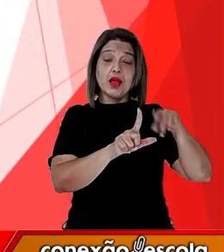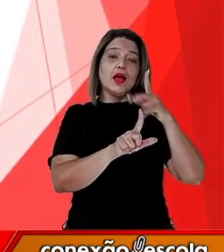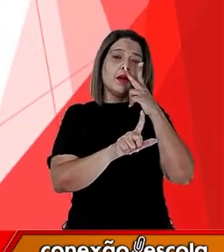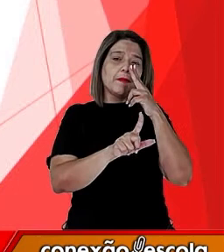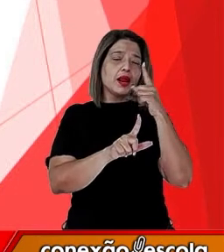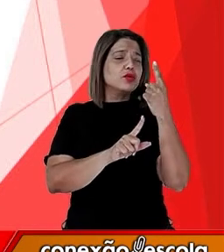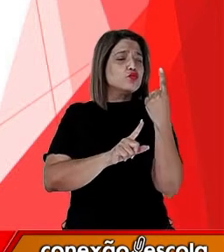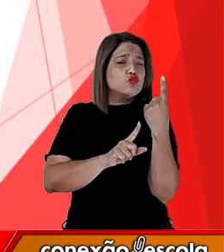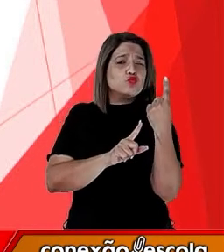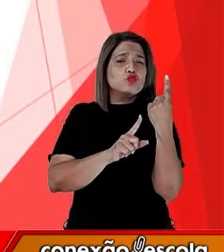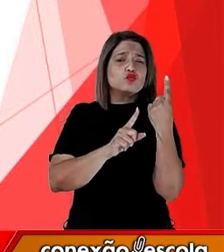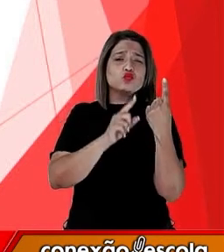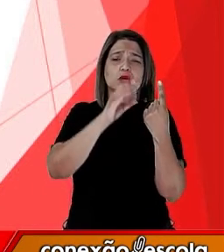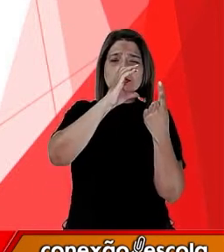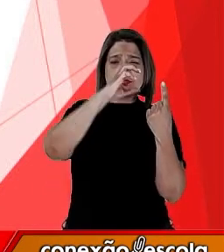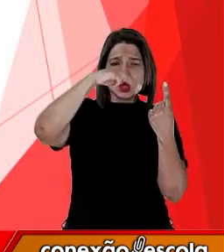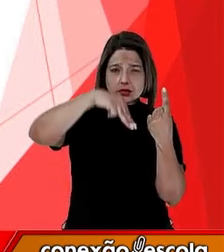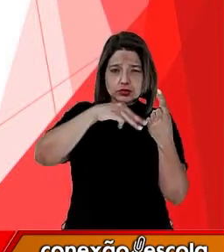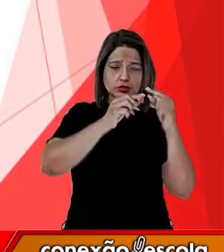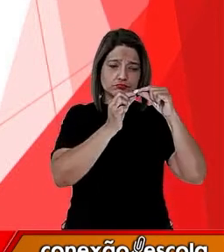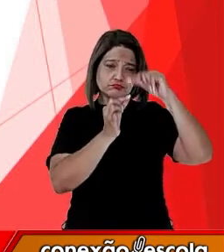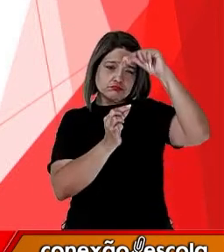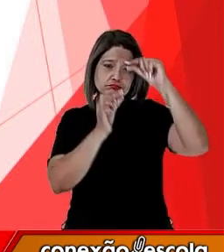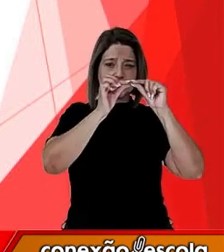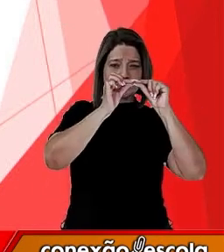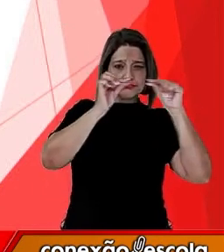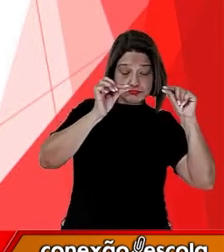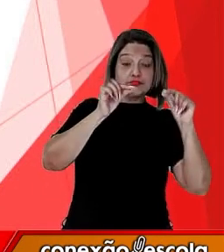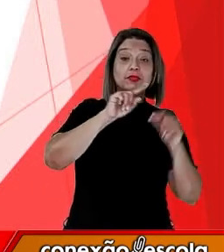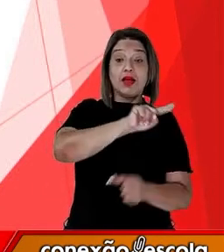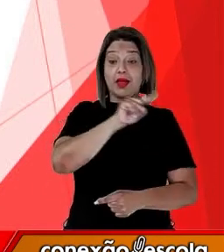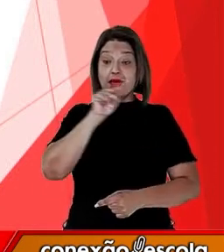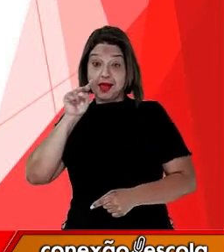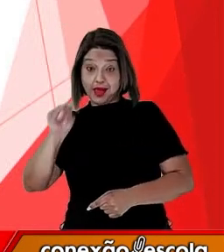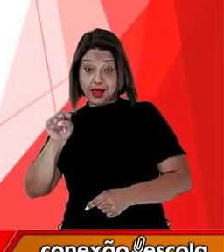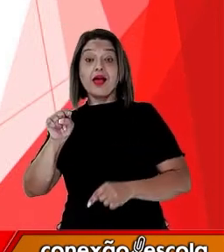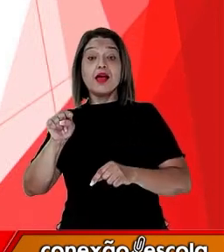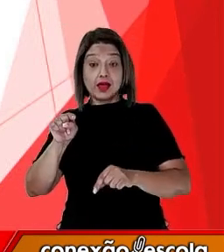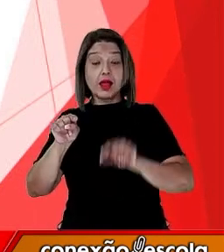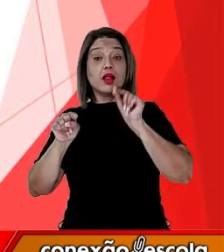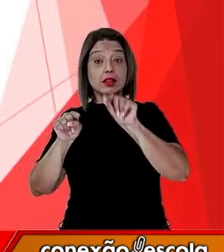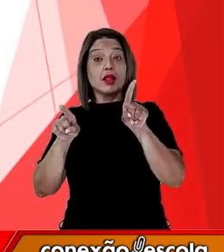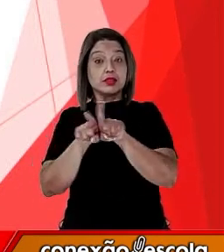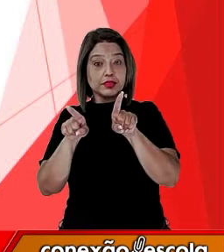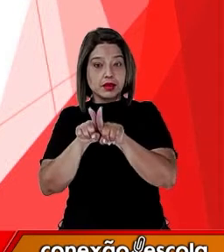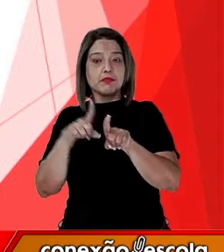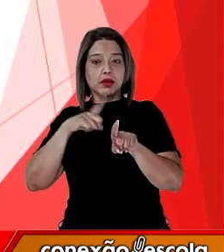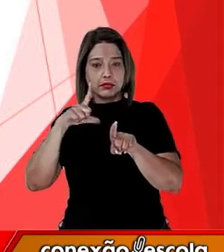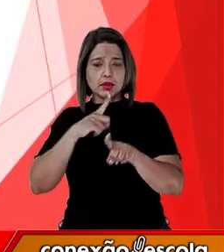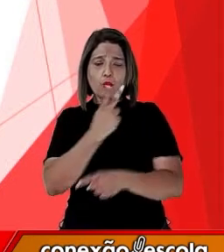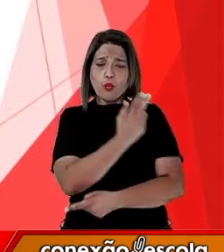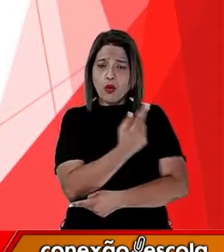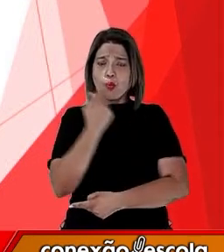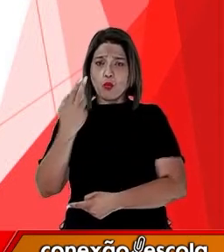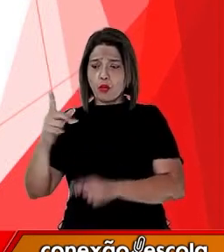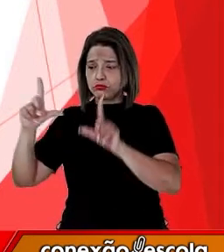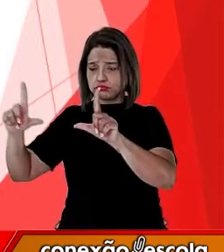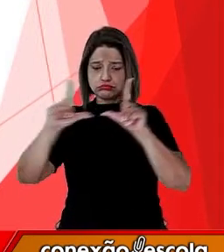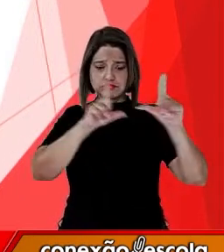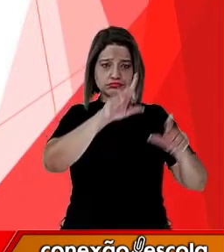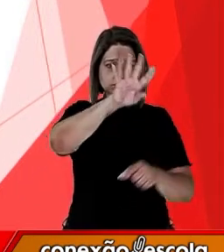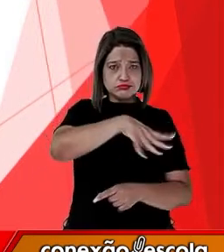1 centímetro. E a mesma malha, agora sem desenho ao lado. Aqui nós temos a